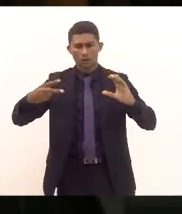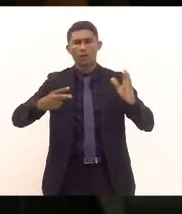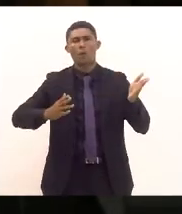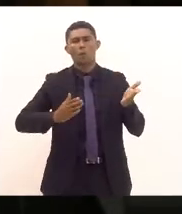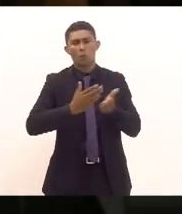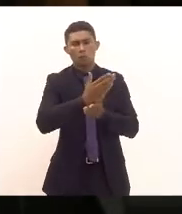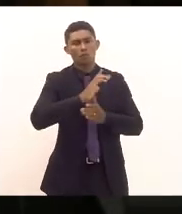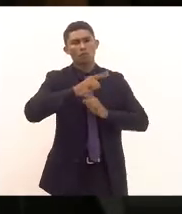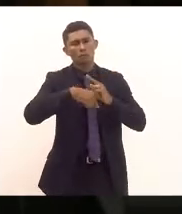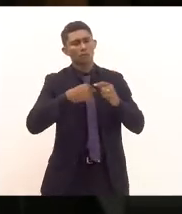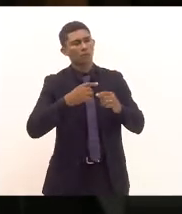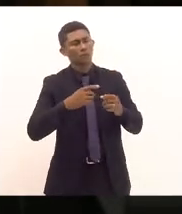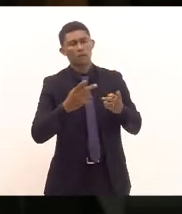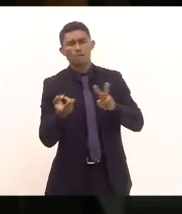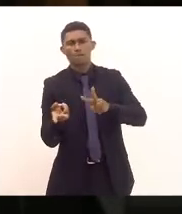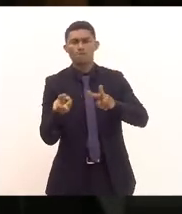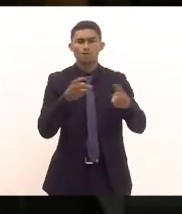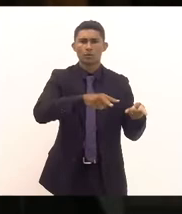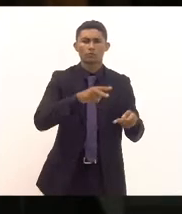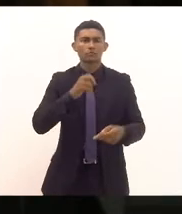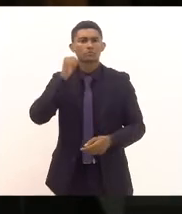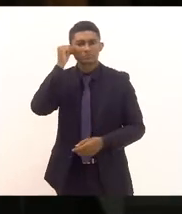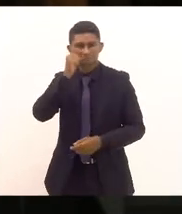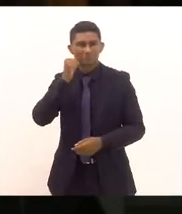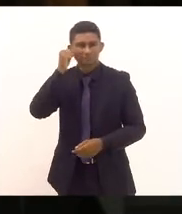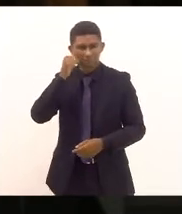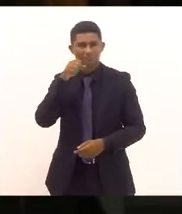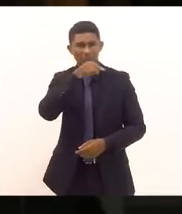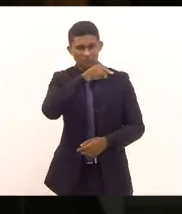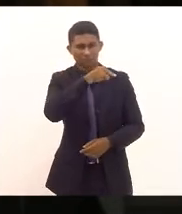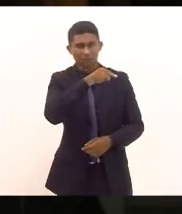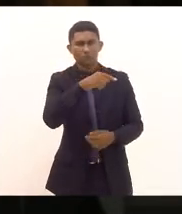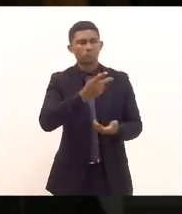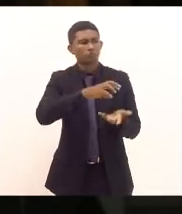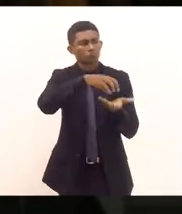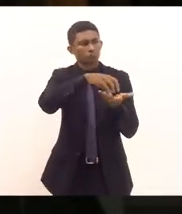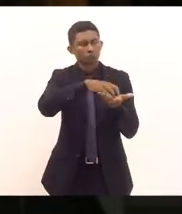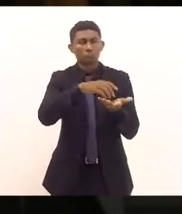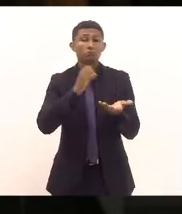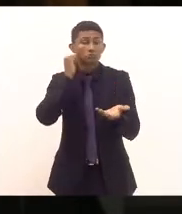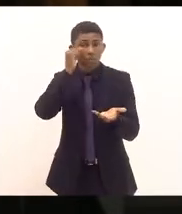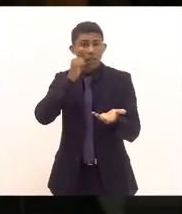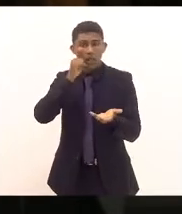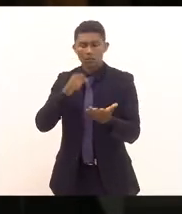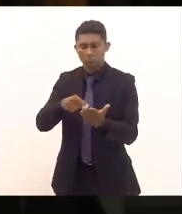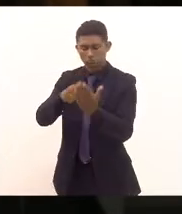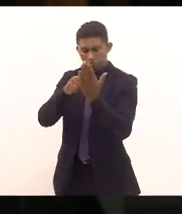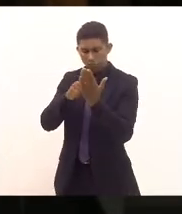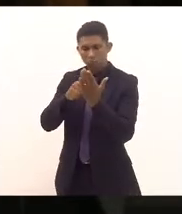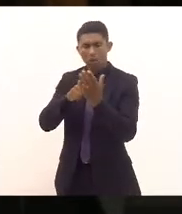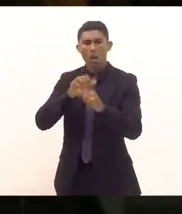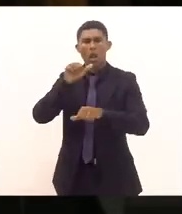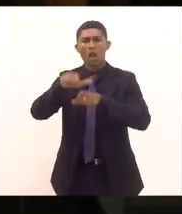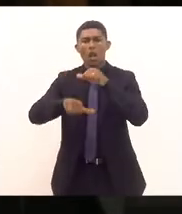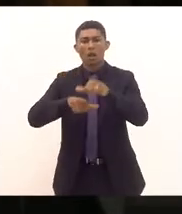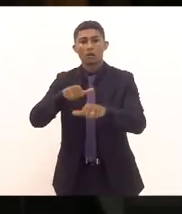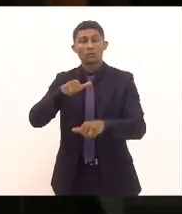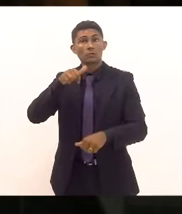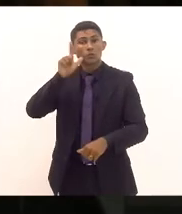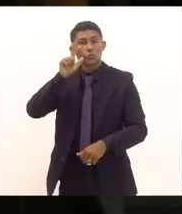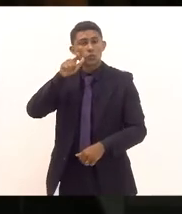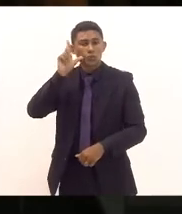foi ao Senado O Senado modificou isso ontem